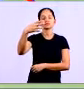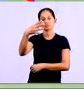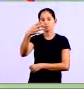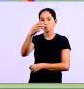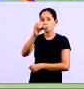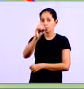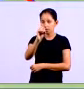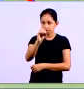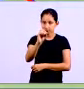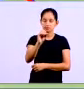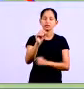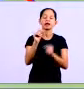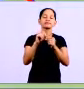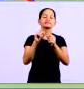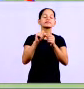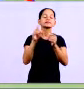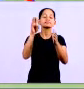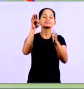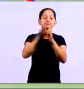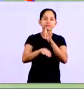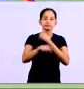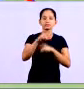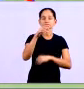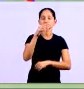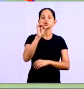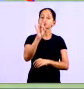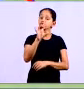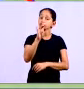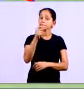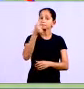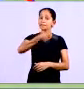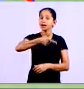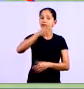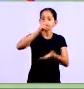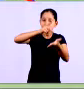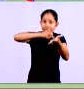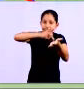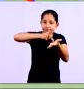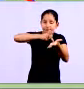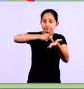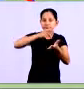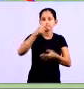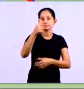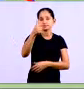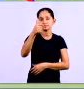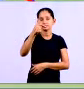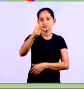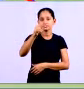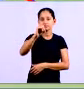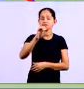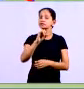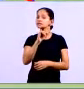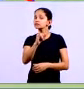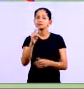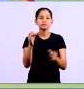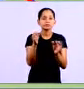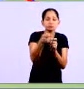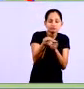170? 170 reais. Então eu pagaria só 170. Se o cara não controlar isso aqui, quanto que ele vai pagar?